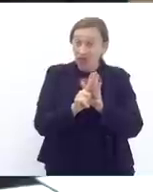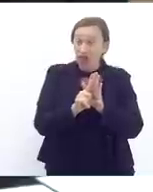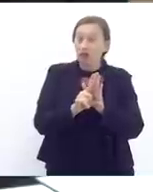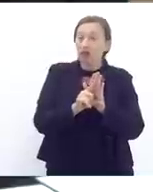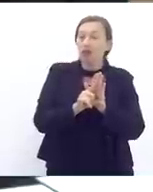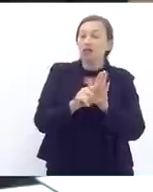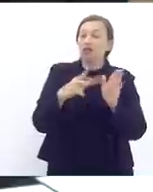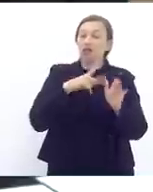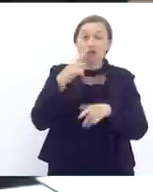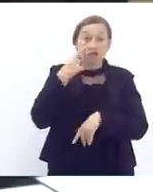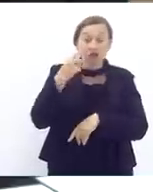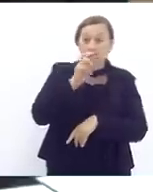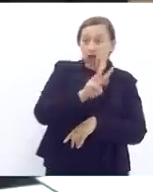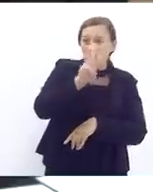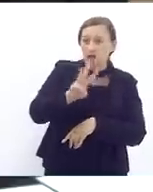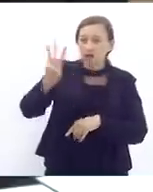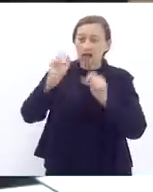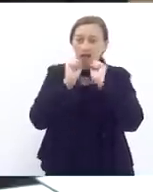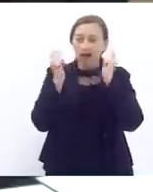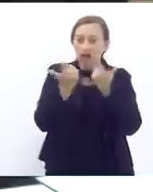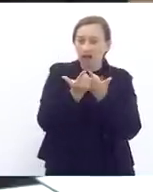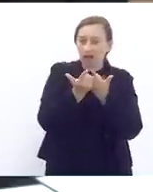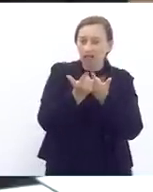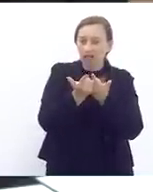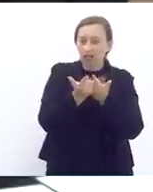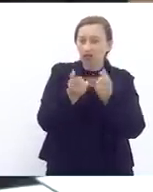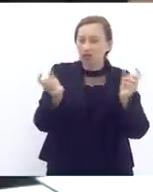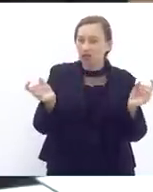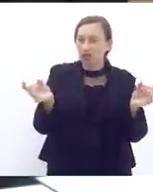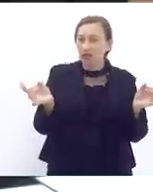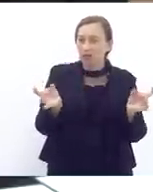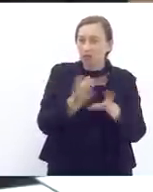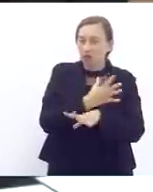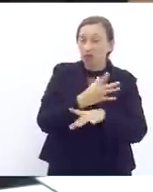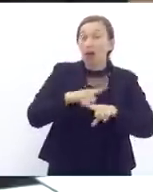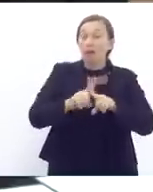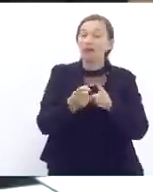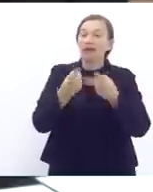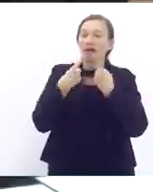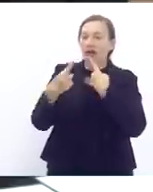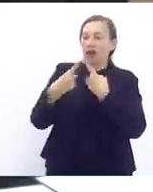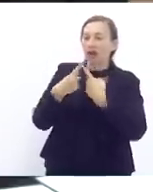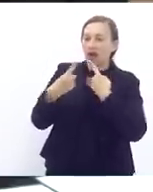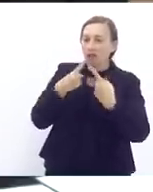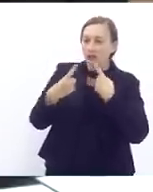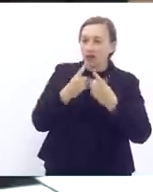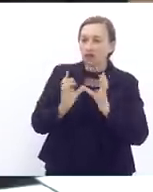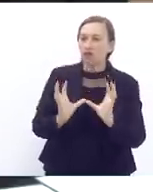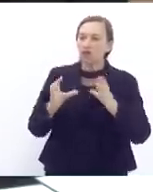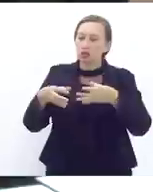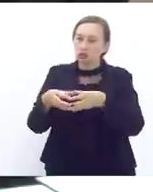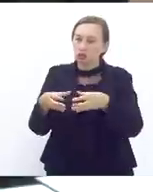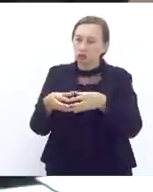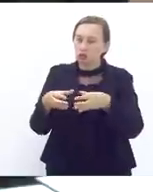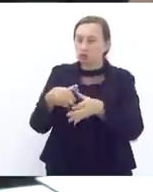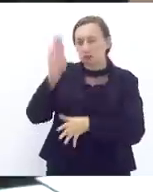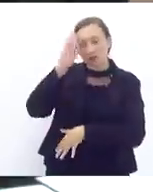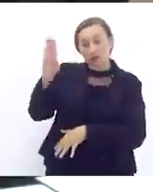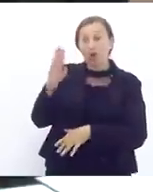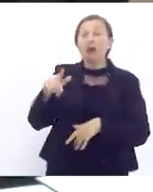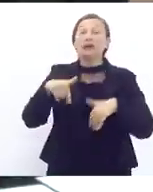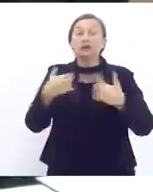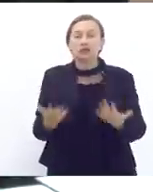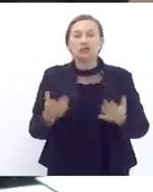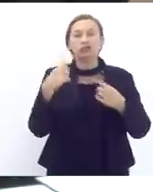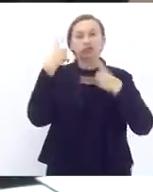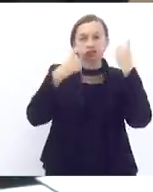gente constrói que no site da neve está em vigor Mas ela já está sendo questionada através da do órgão especial Então isso é muito preocupante